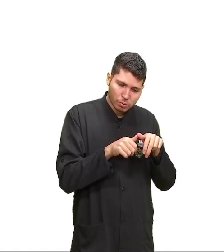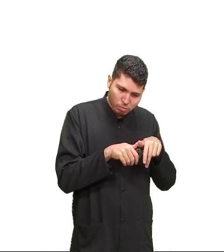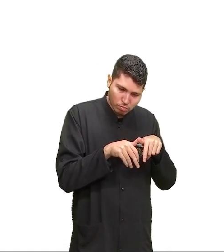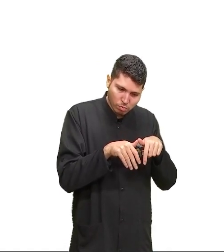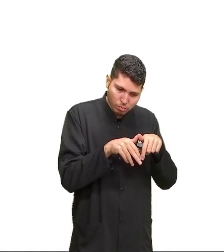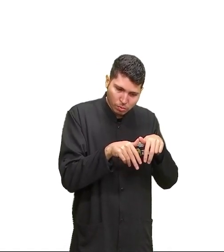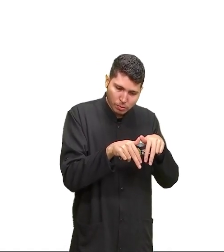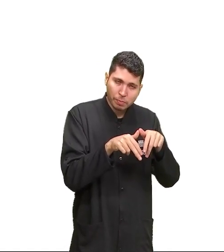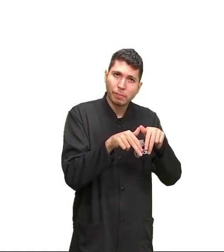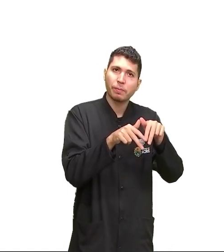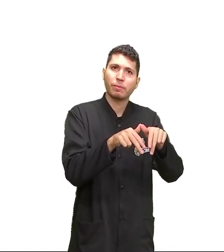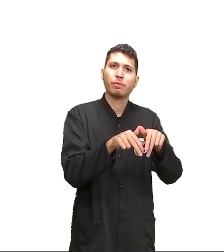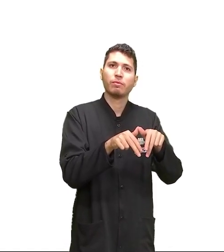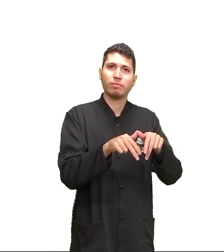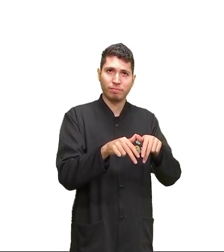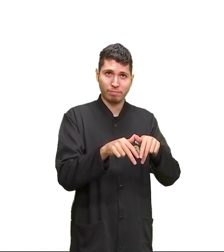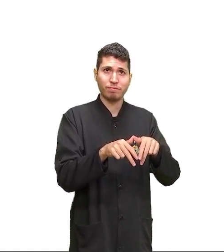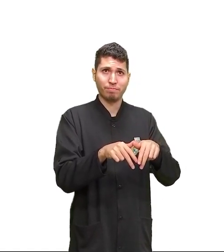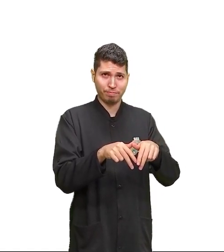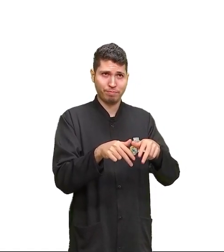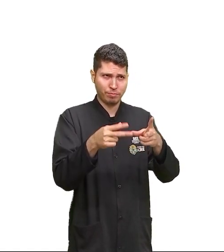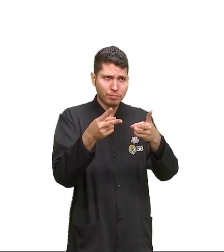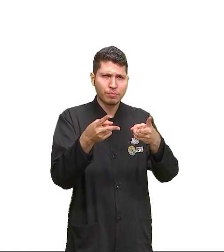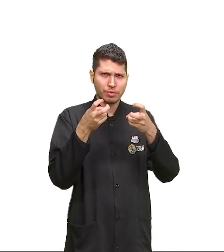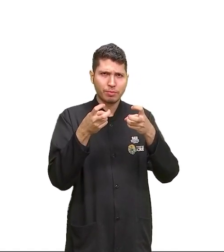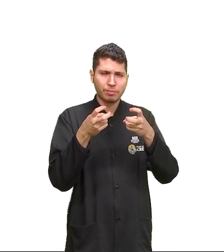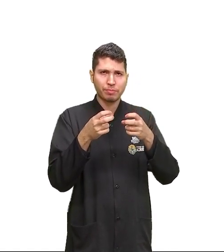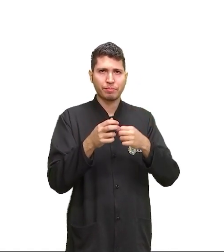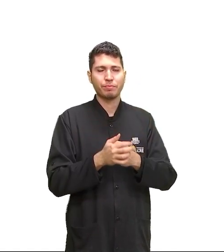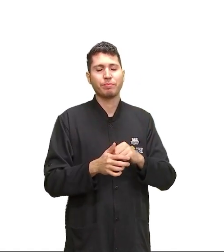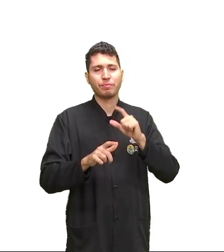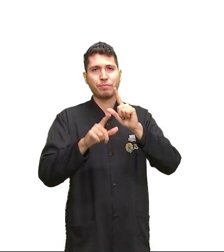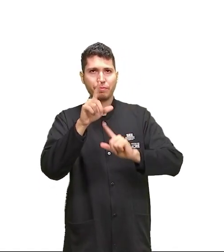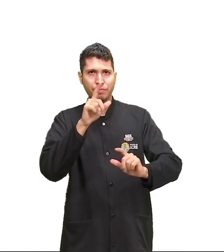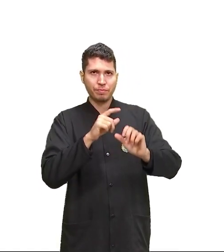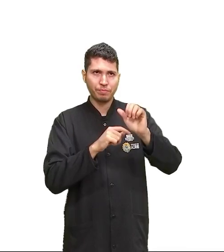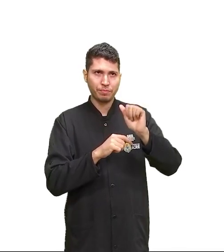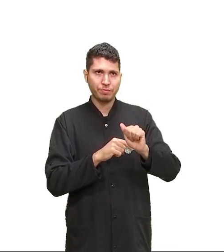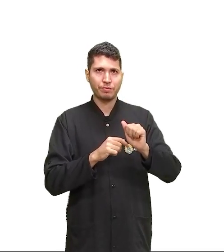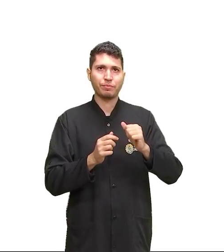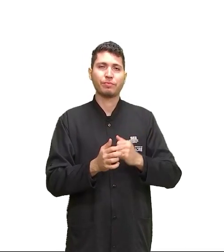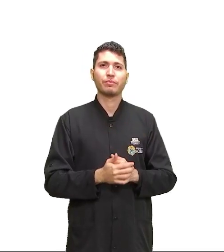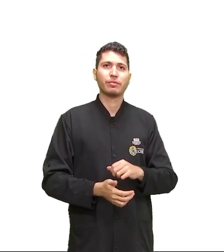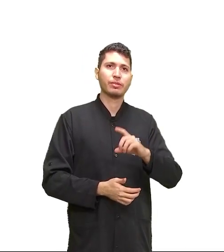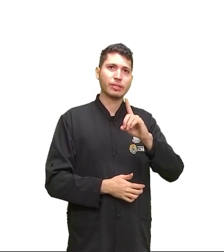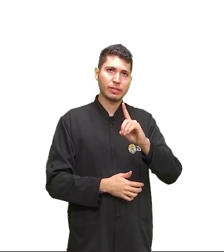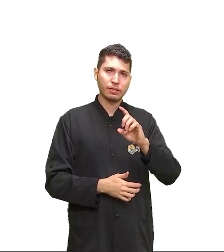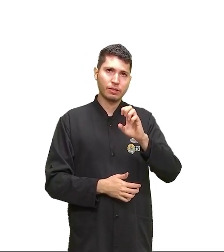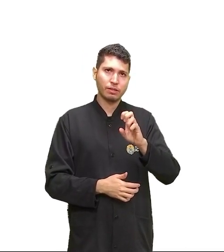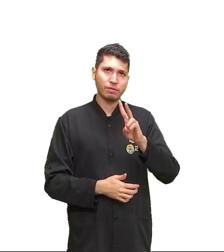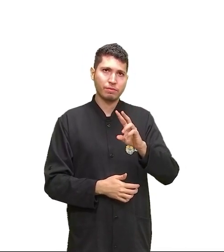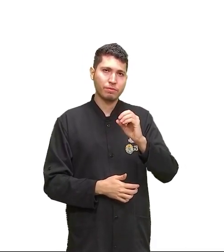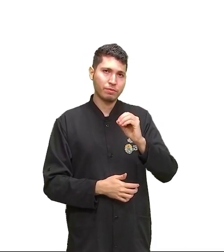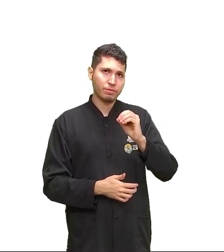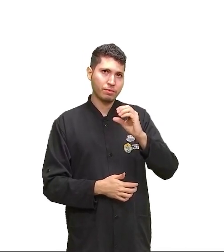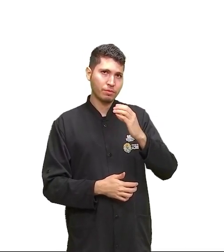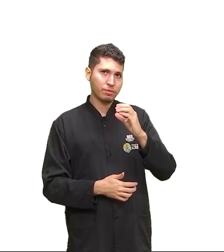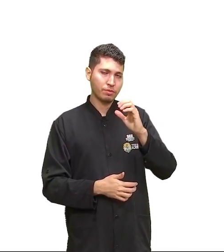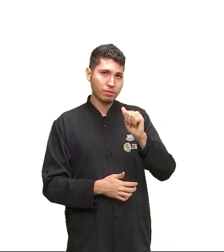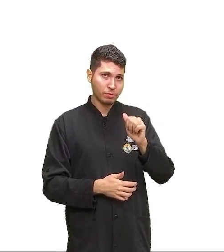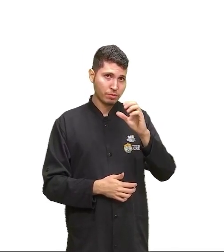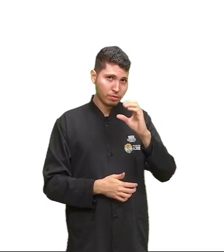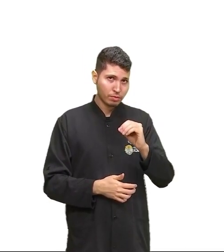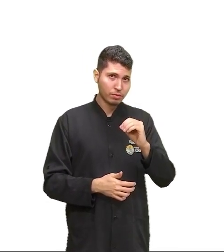vai para as alternativas. Letra A. A devoção dos seus criados aos proprietários como uma expressão